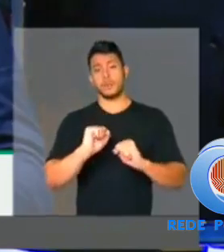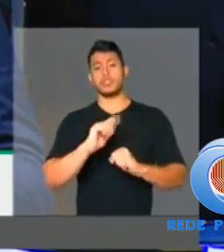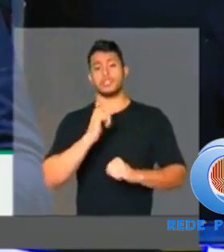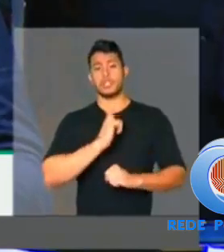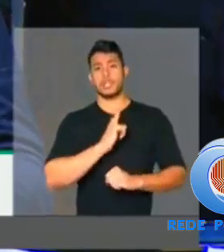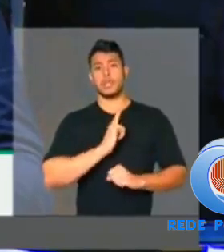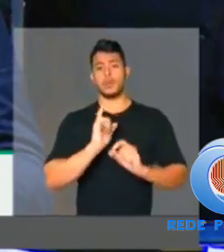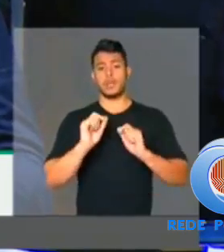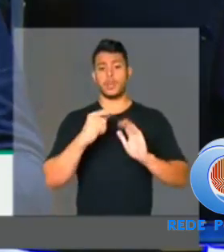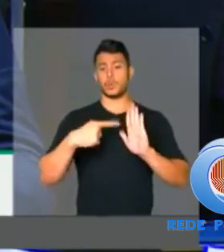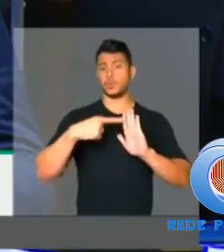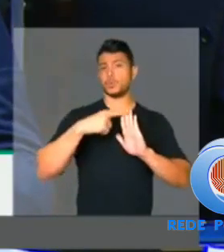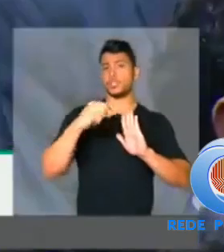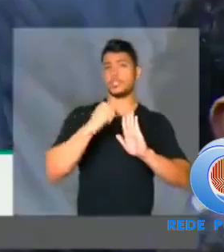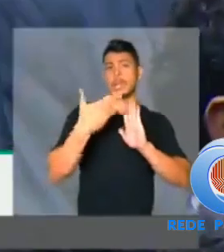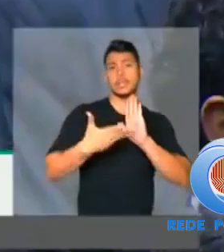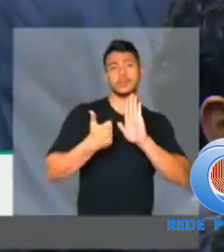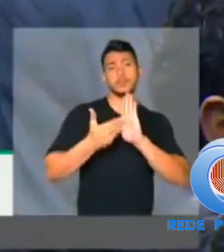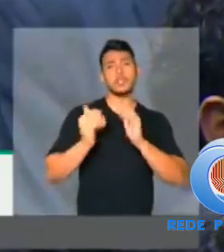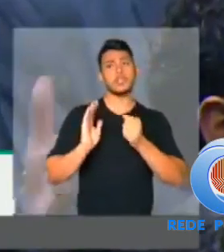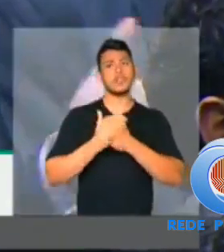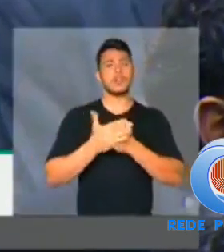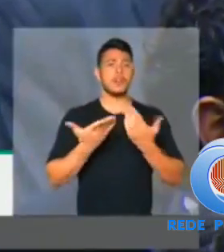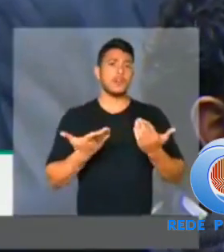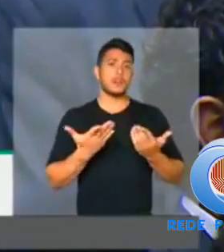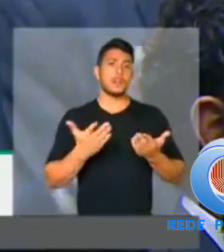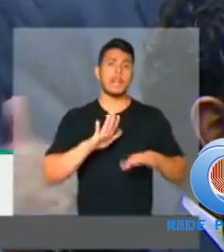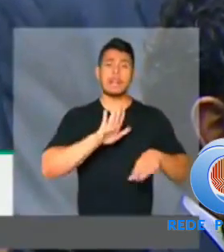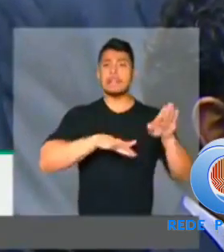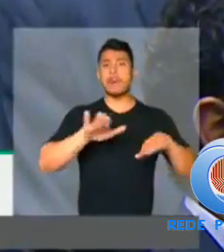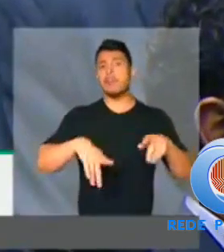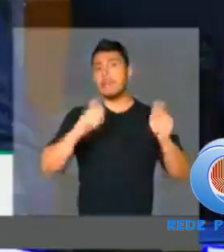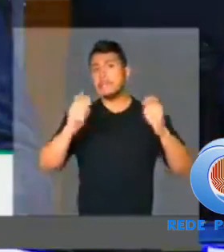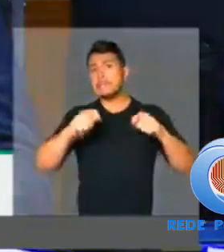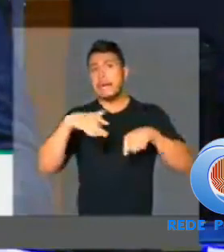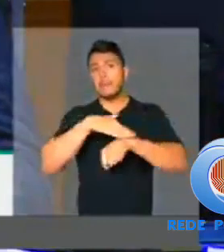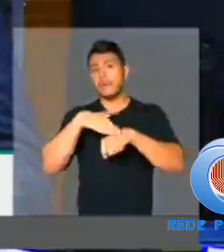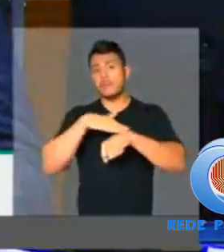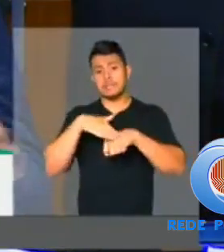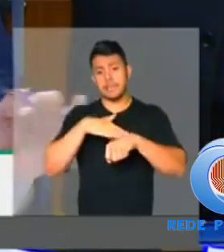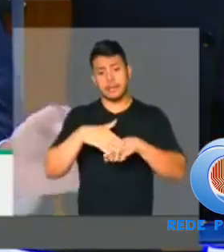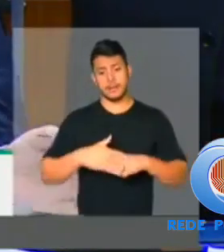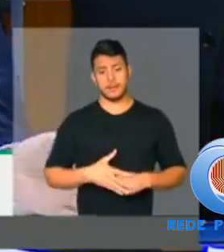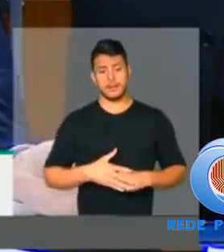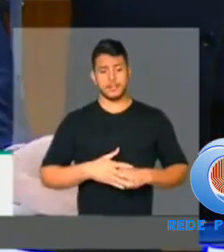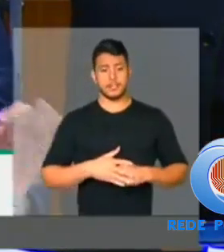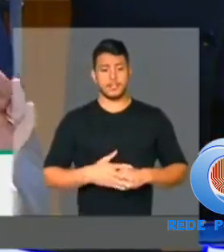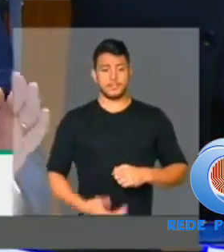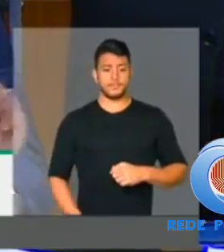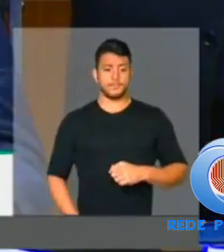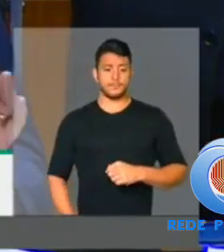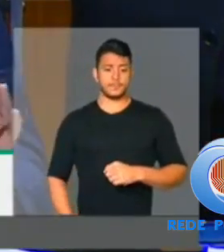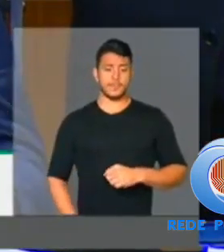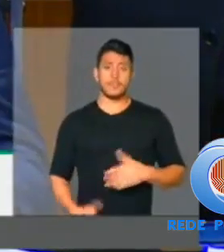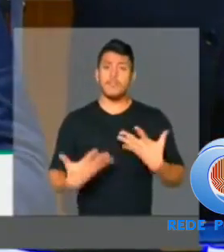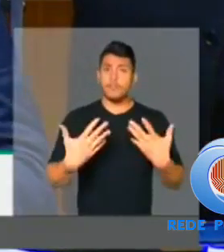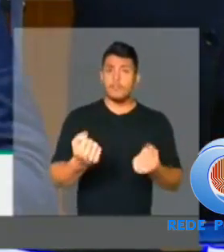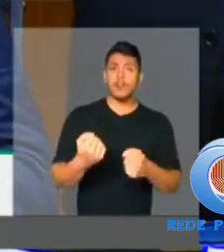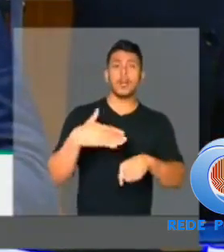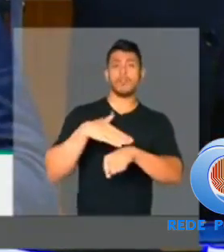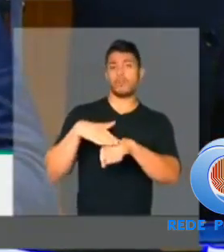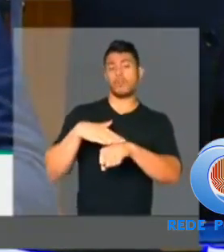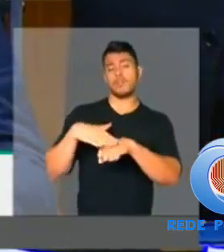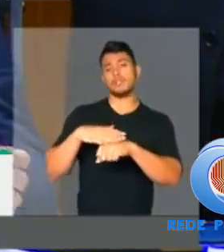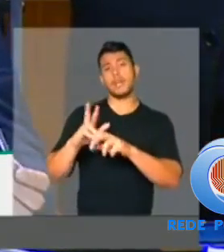dele. Mas será que não dava para a gente chegar num consenso em relação a isso? É porque essa matéria é pertinente, vai depender, né,